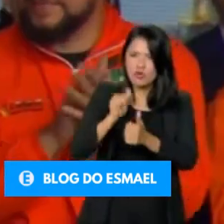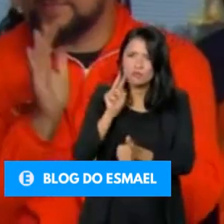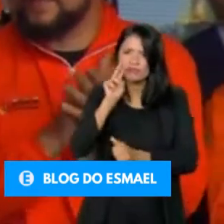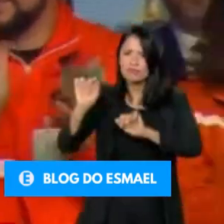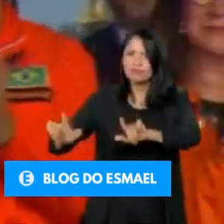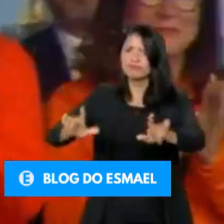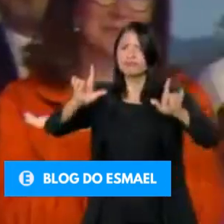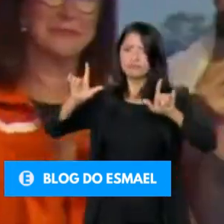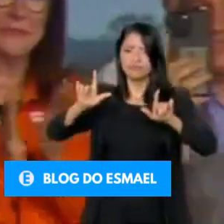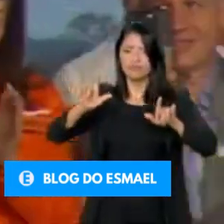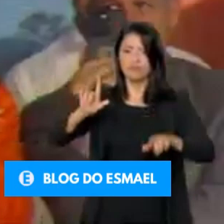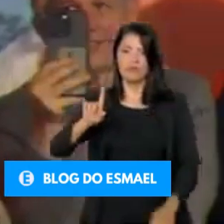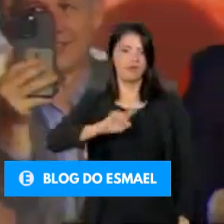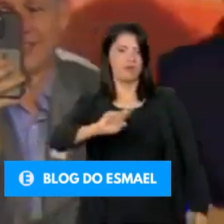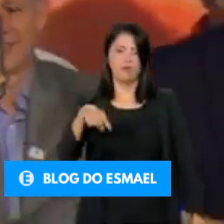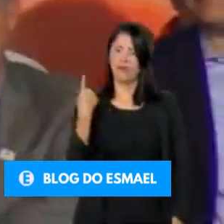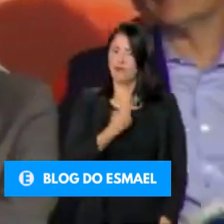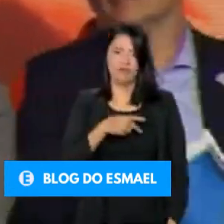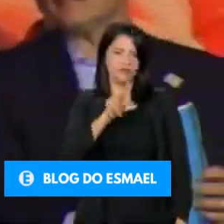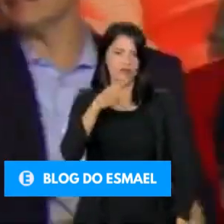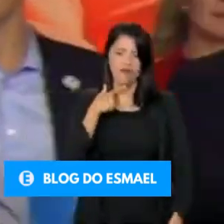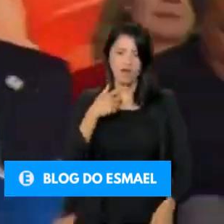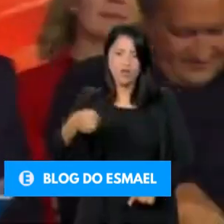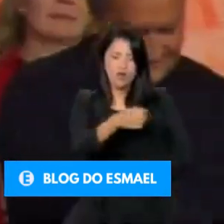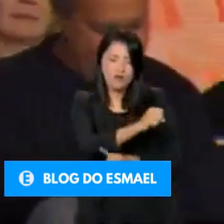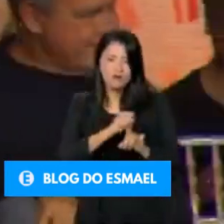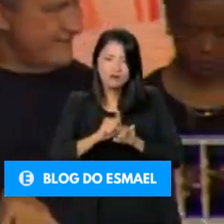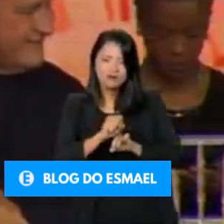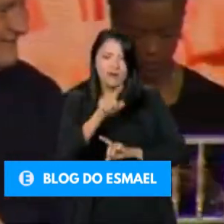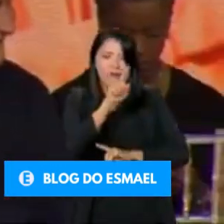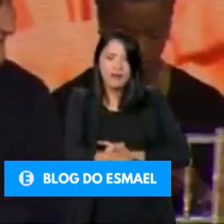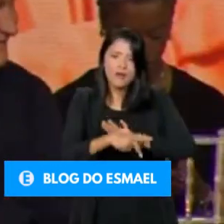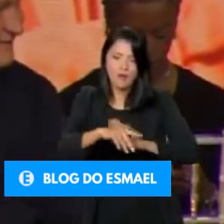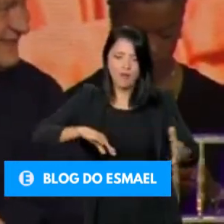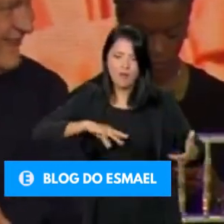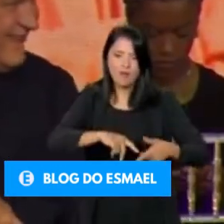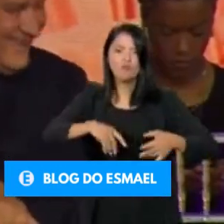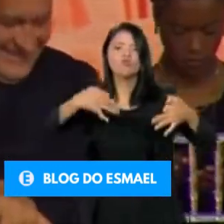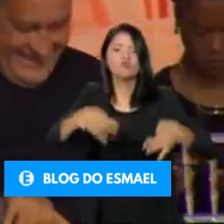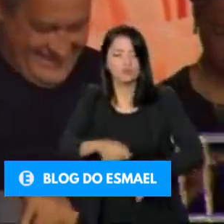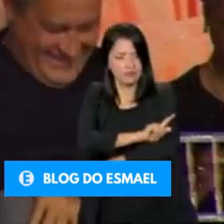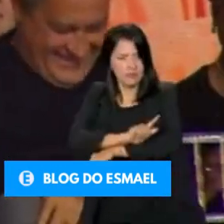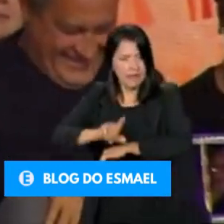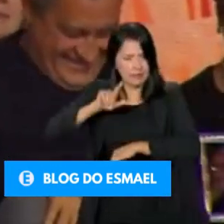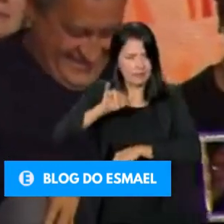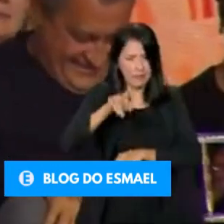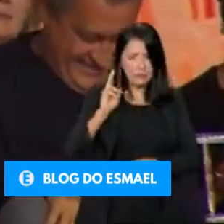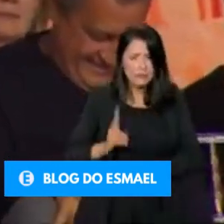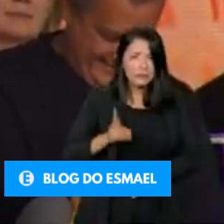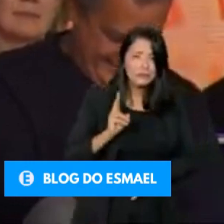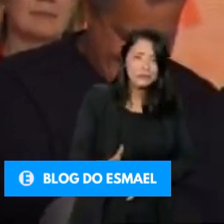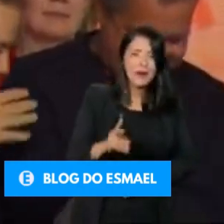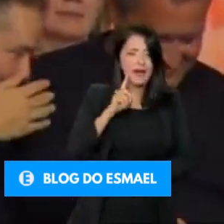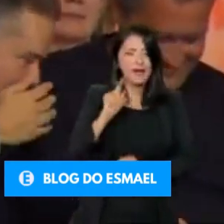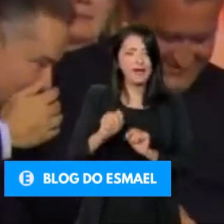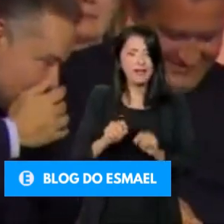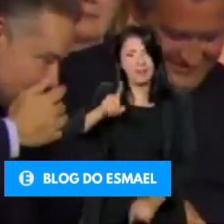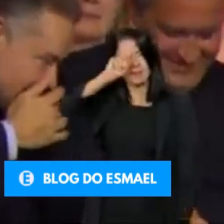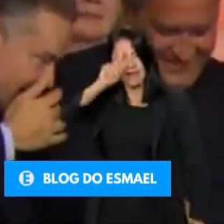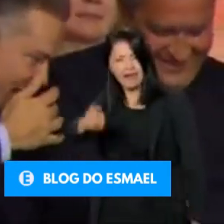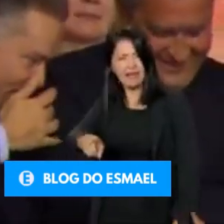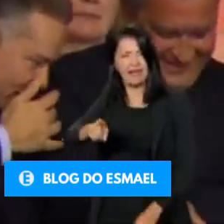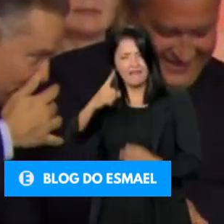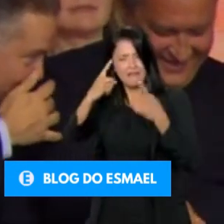Nós não iremos construir uma nova sociedade, um mundo civilizado, se a gente continuar vendo